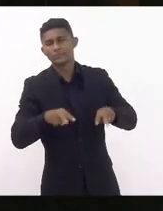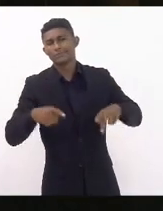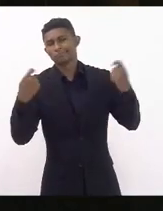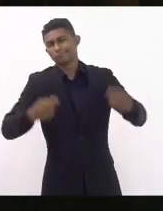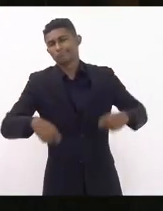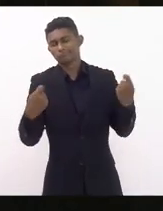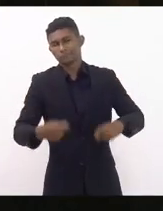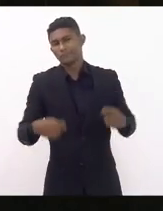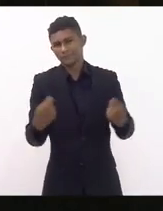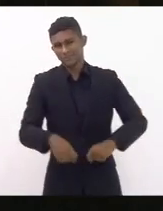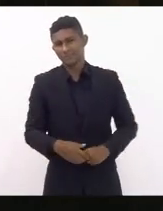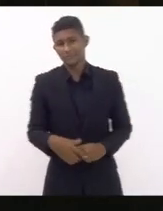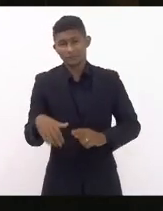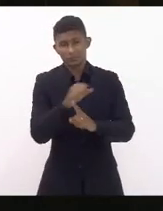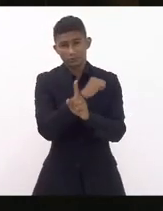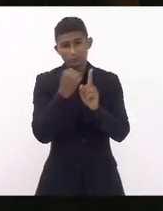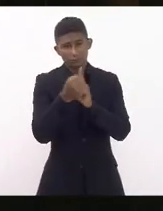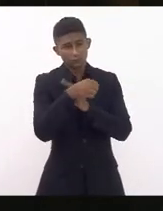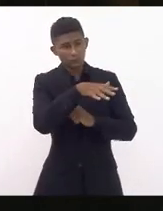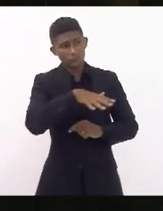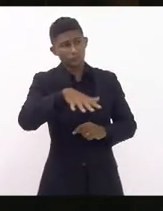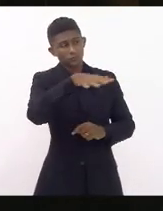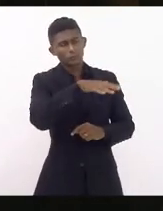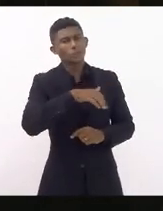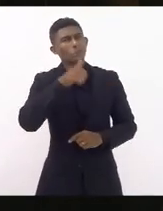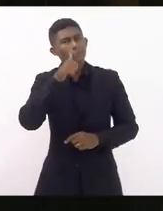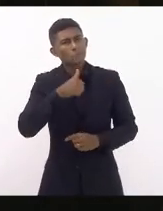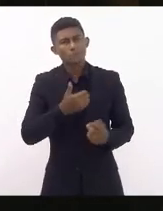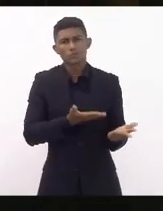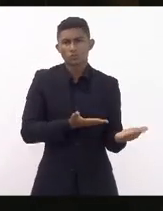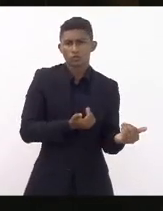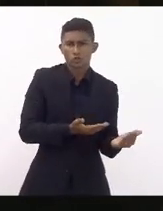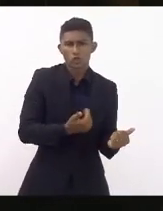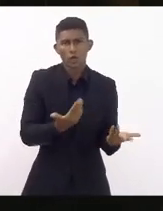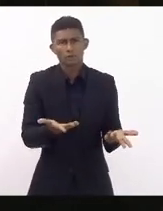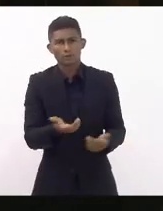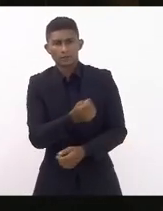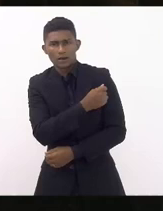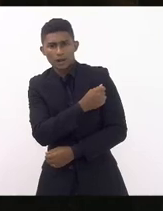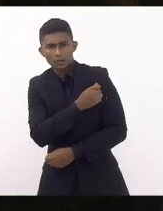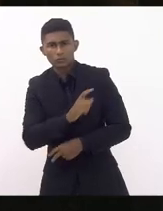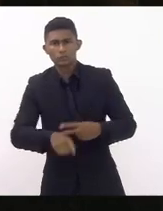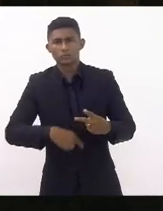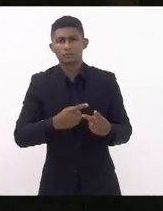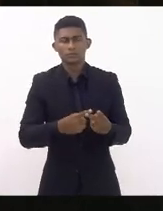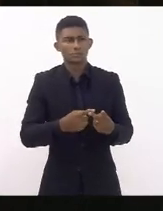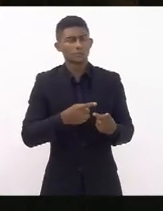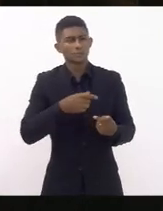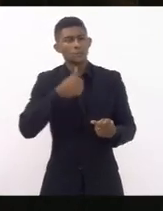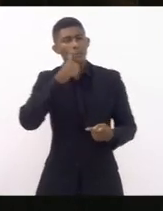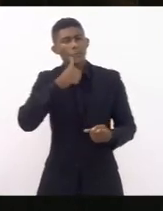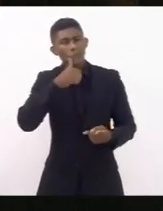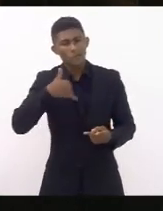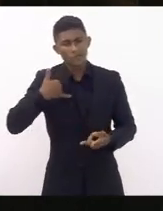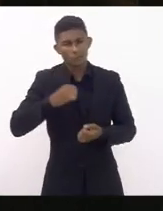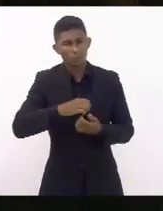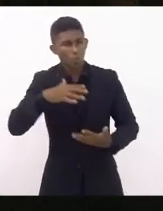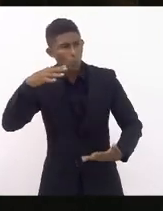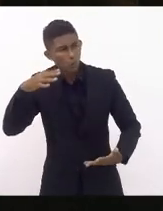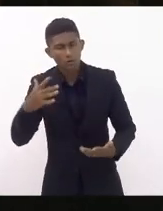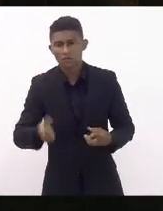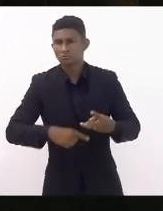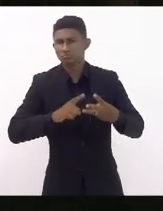relação a toda a sociedade, moças e senhoras, estudantes, adolescentes, que como aqui foi falado ainda há pouco pela enfermeira